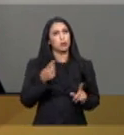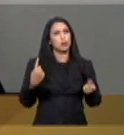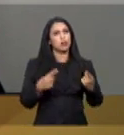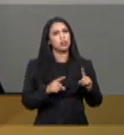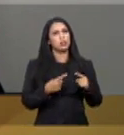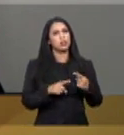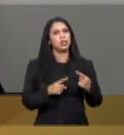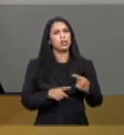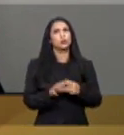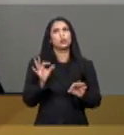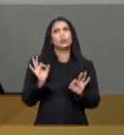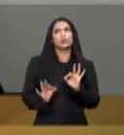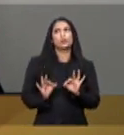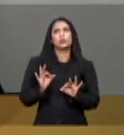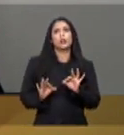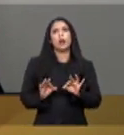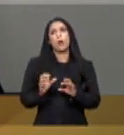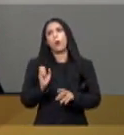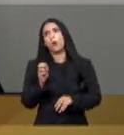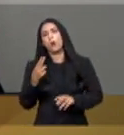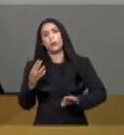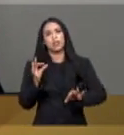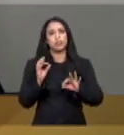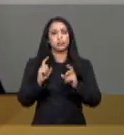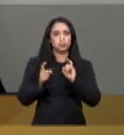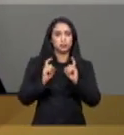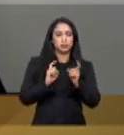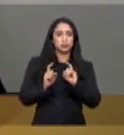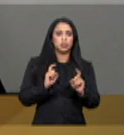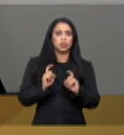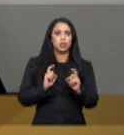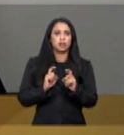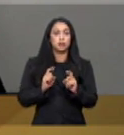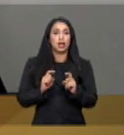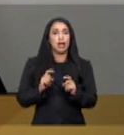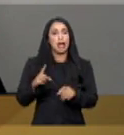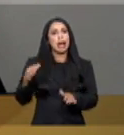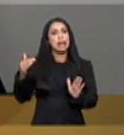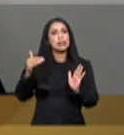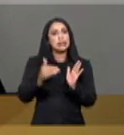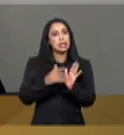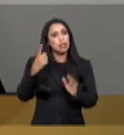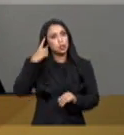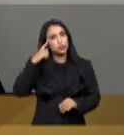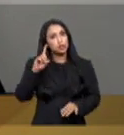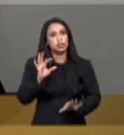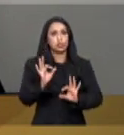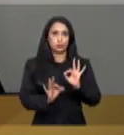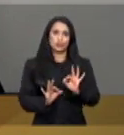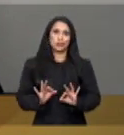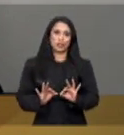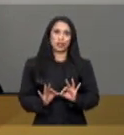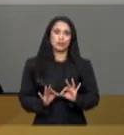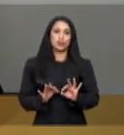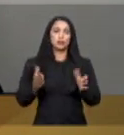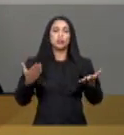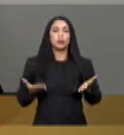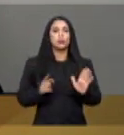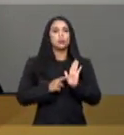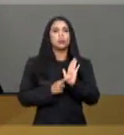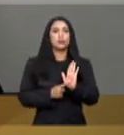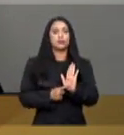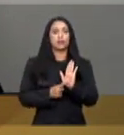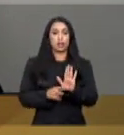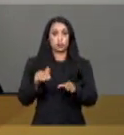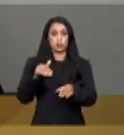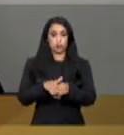questionado judicial ou administrativamente a exação até a data daquela sessão de julgamento. Como enfatizado em alguns